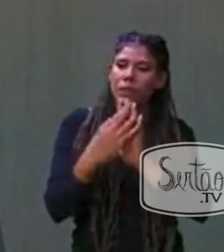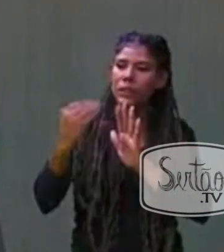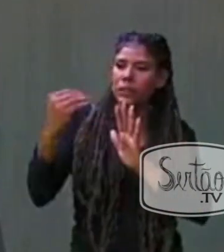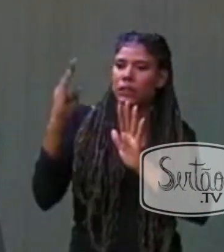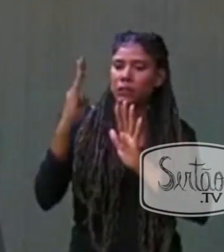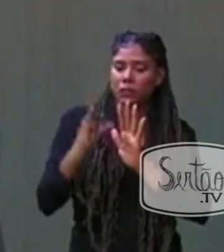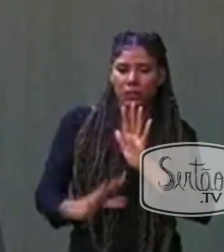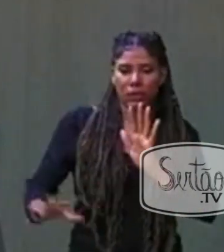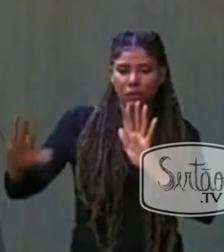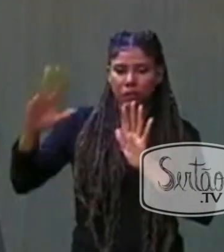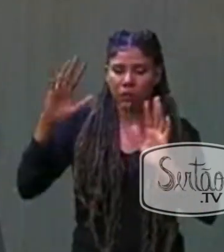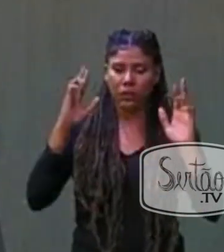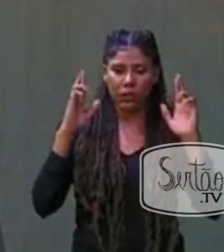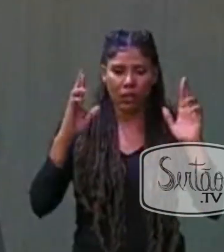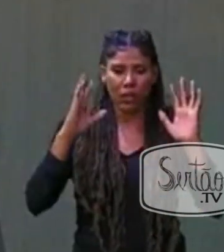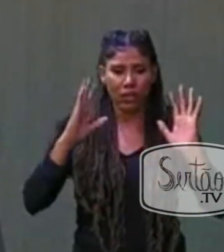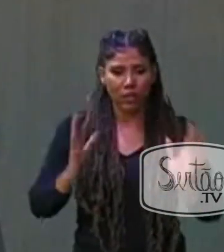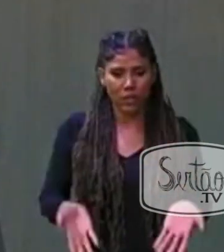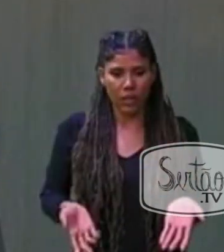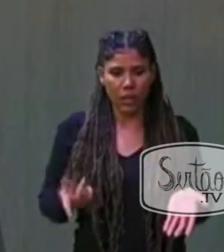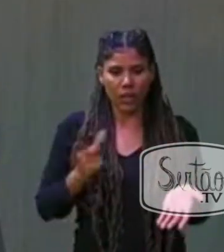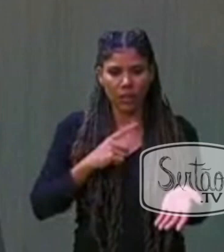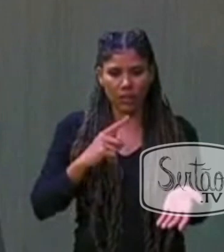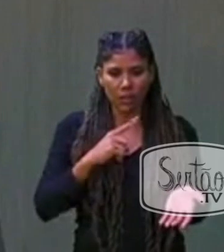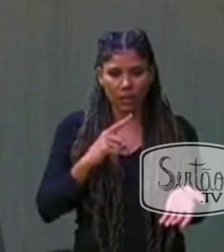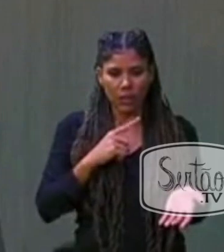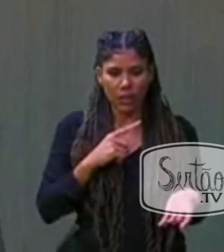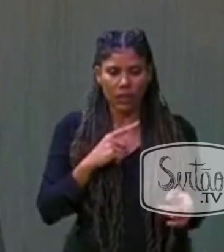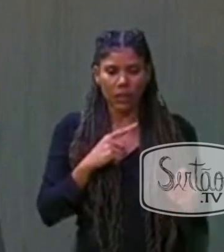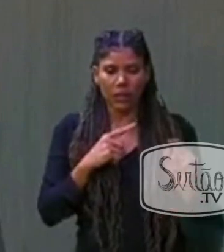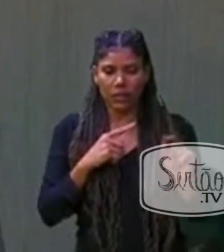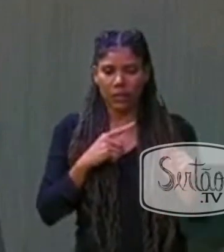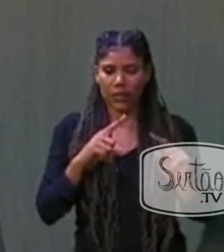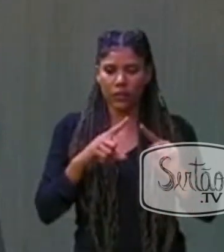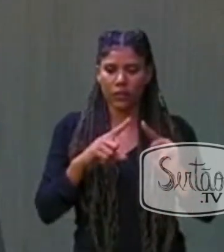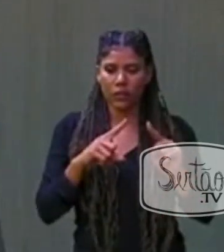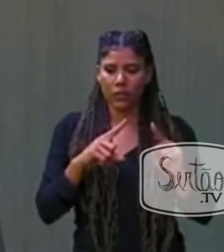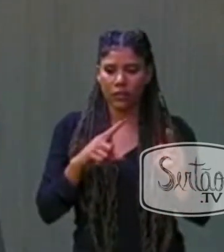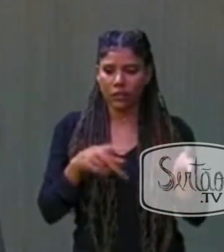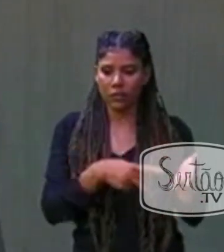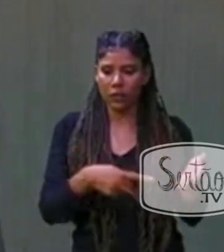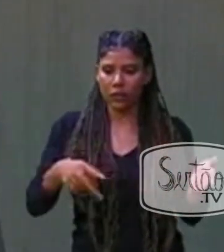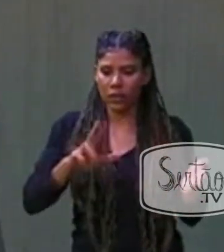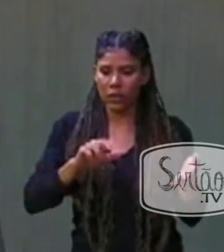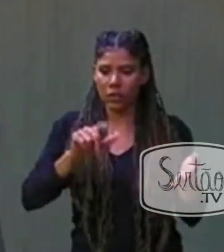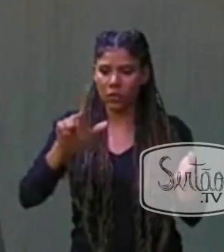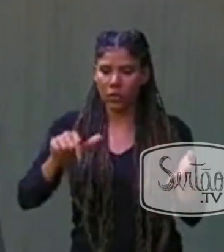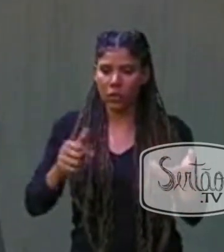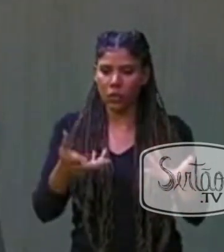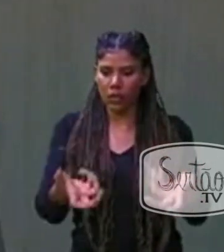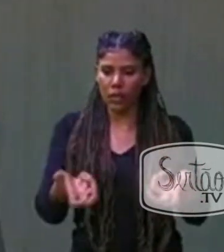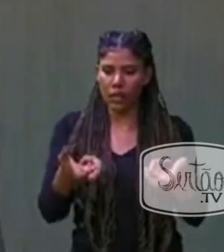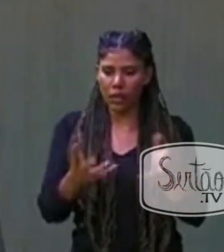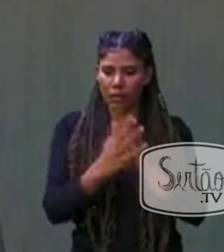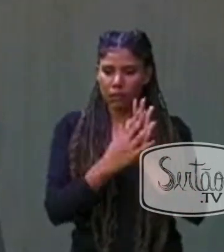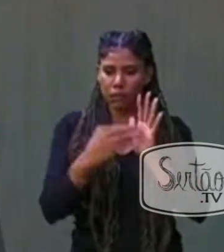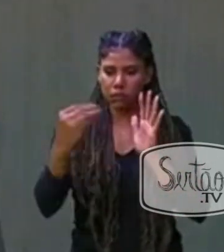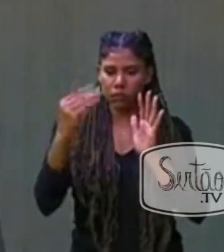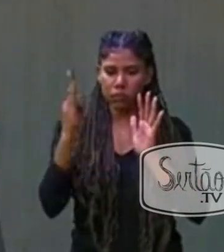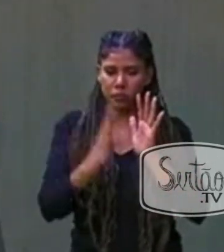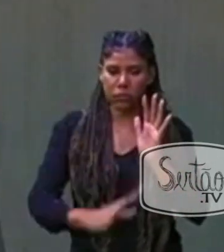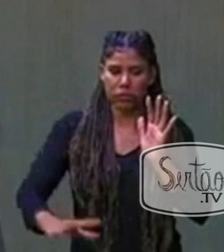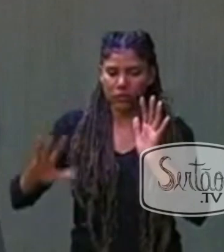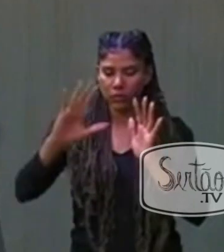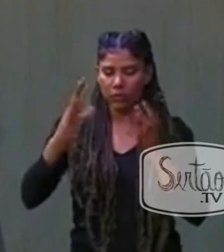quiser, já está nos planos do presidente Lula replicar esse programa para todo o país.